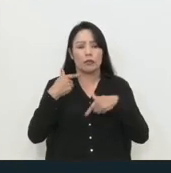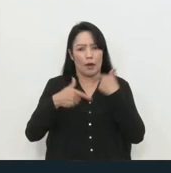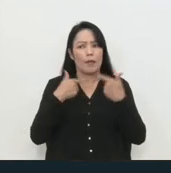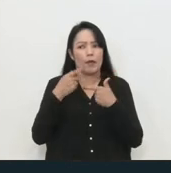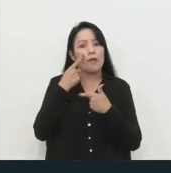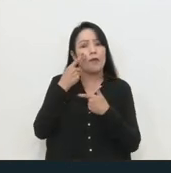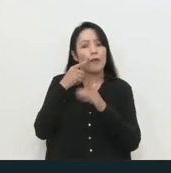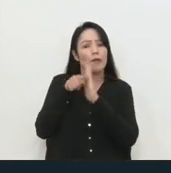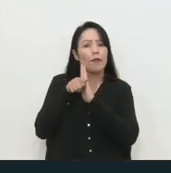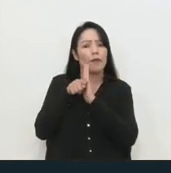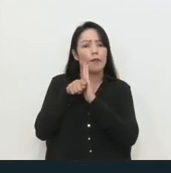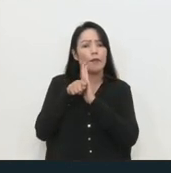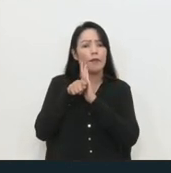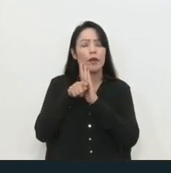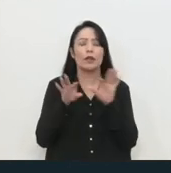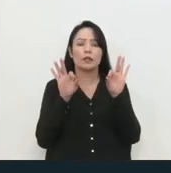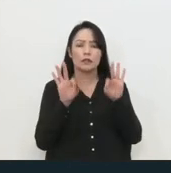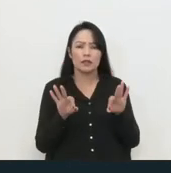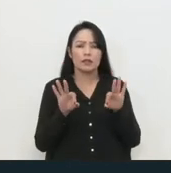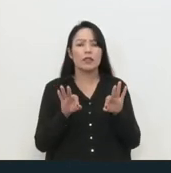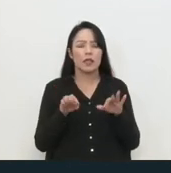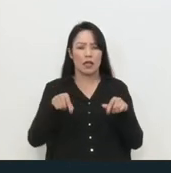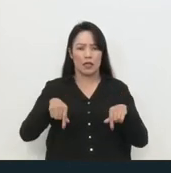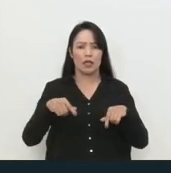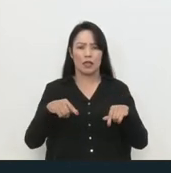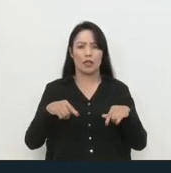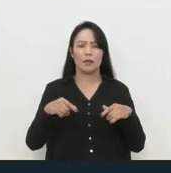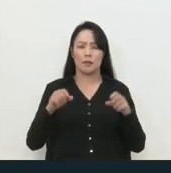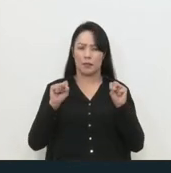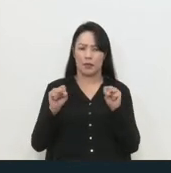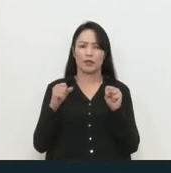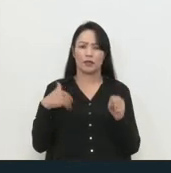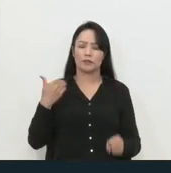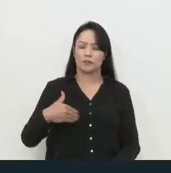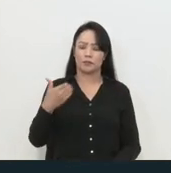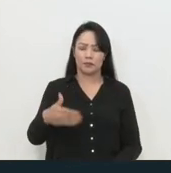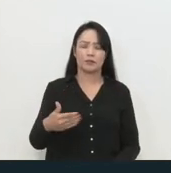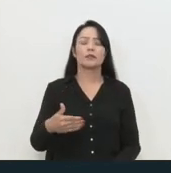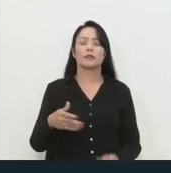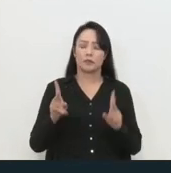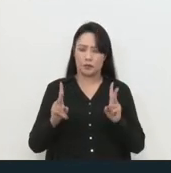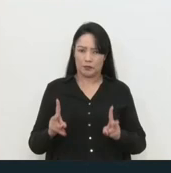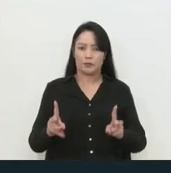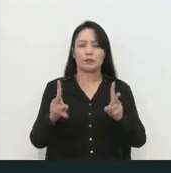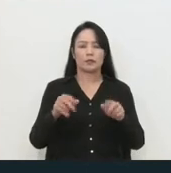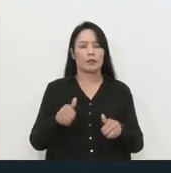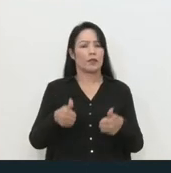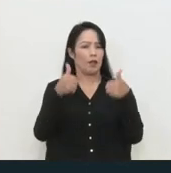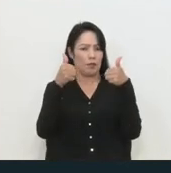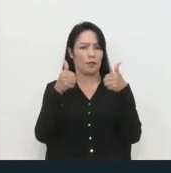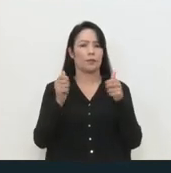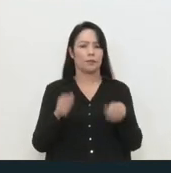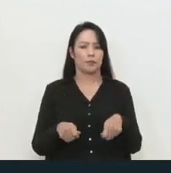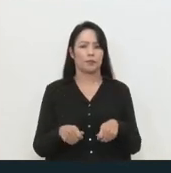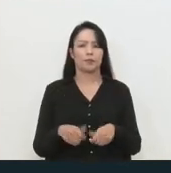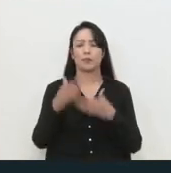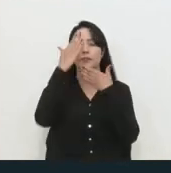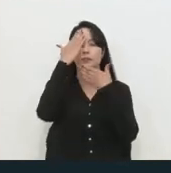tem um total certeza que essa casa vai dar vai dar sequência vai dar o andamento da melhor forma possível